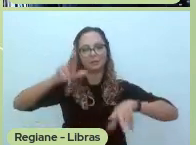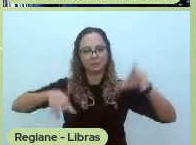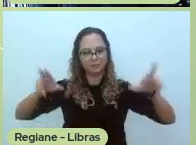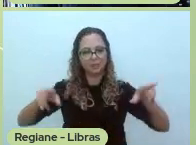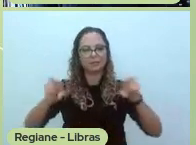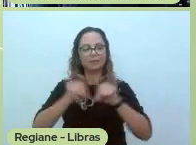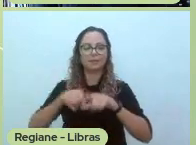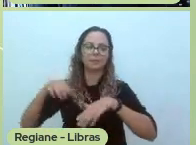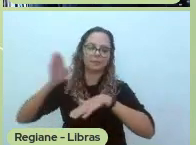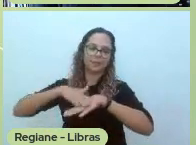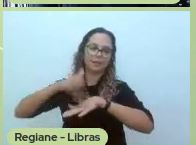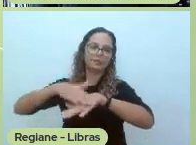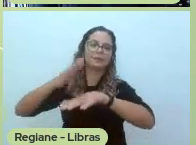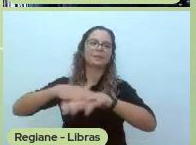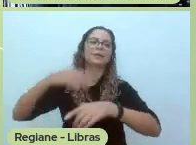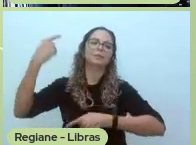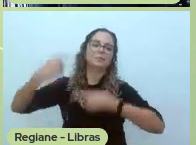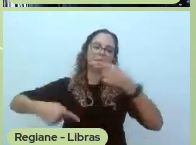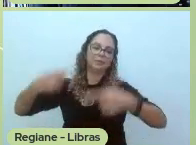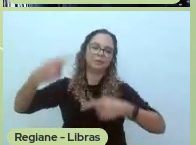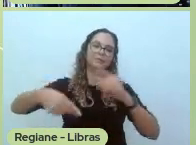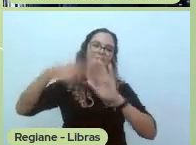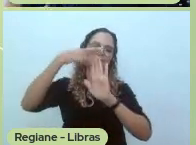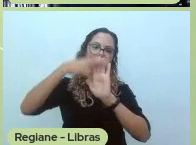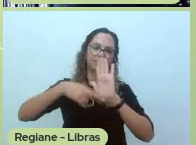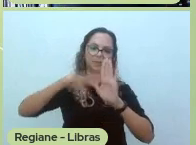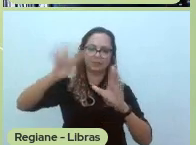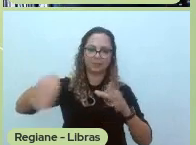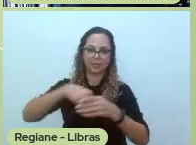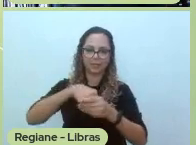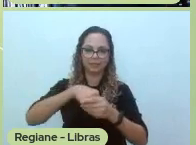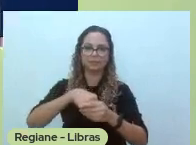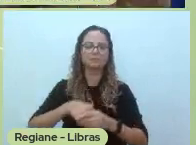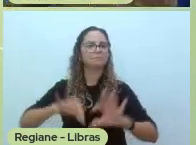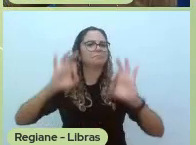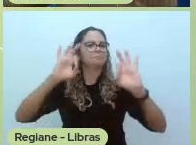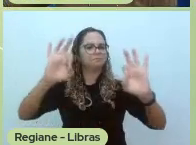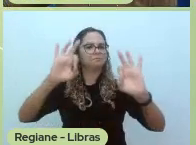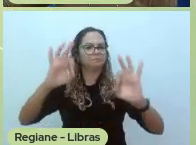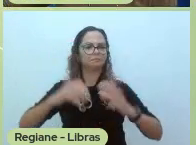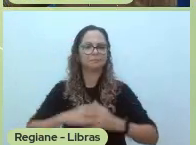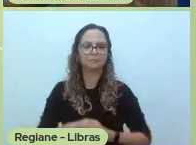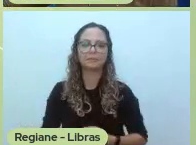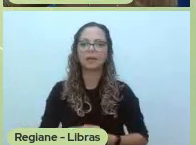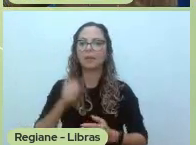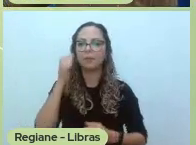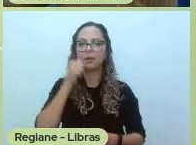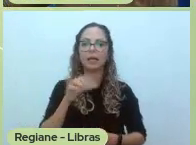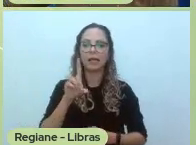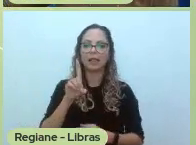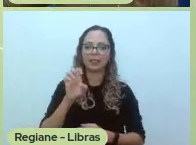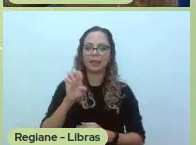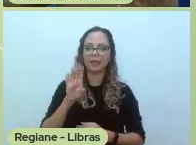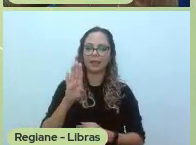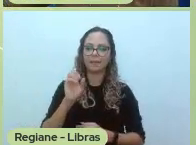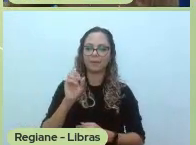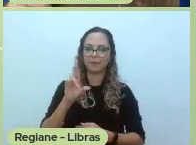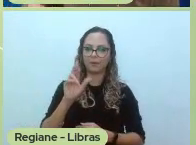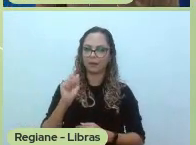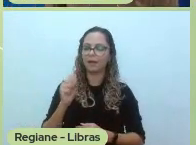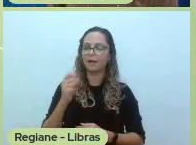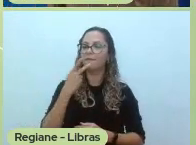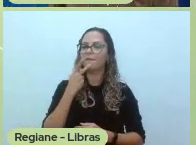procedimentos, nossas normas internas. Perfeito. A Débora comentou em alguns momentos da tua fala